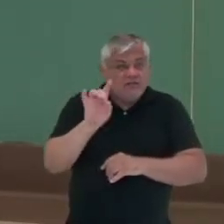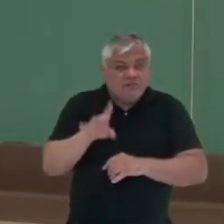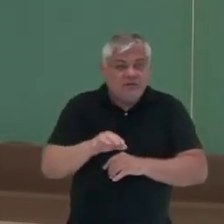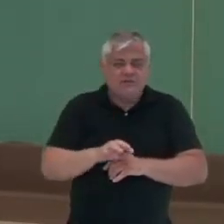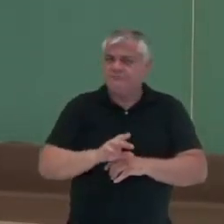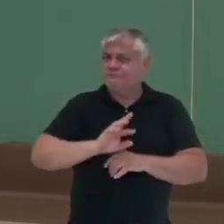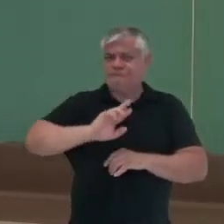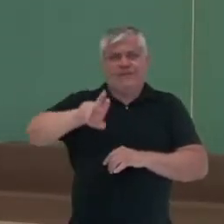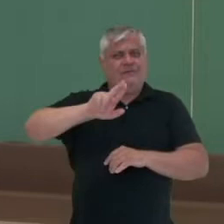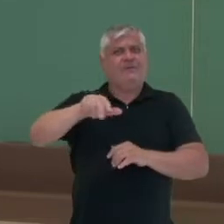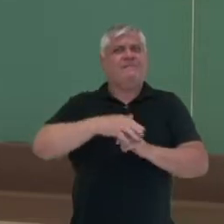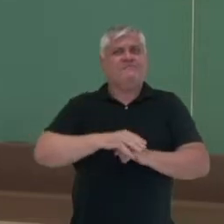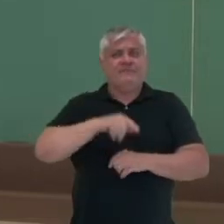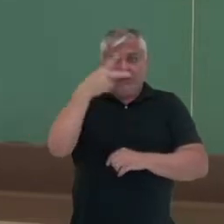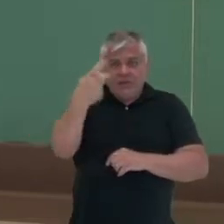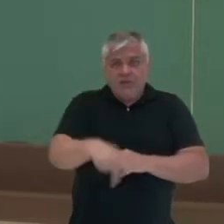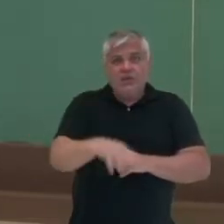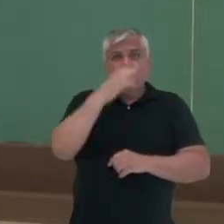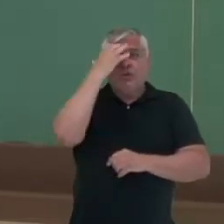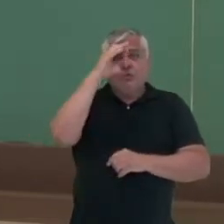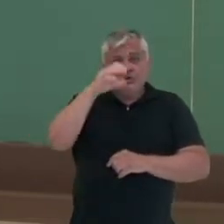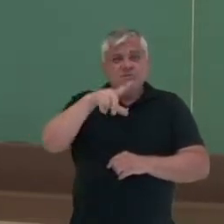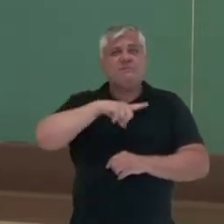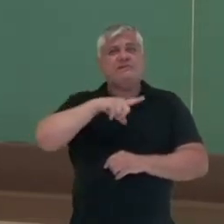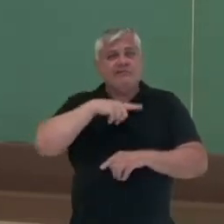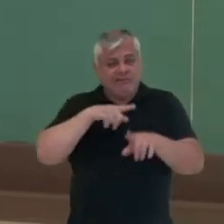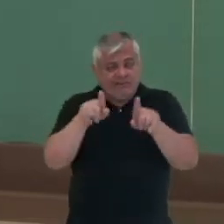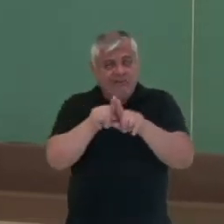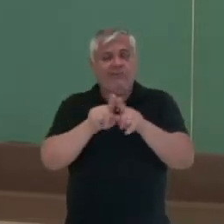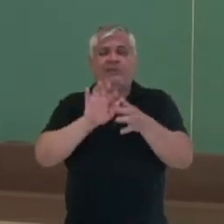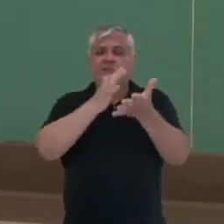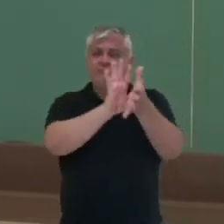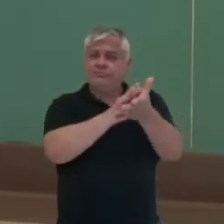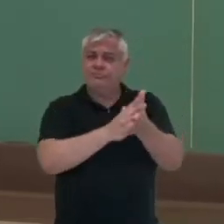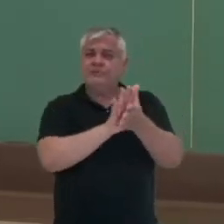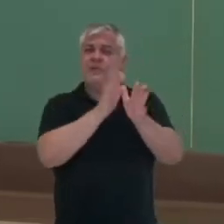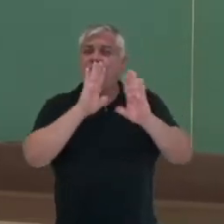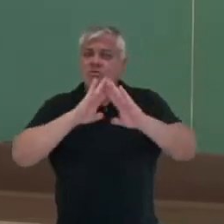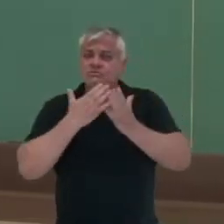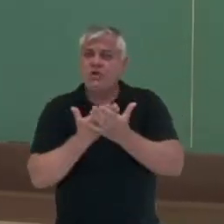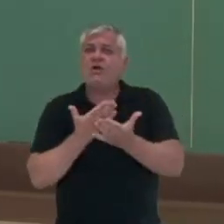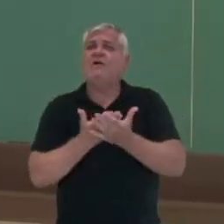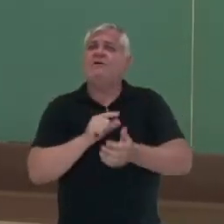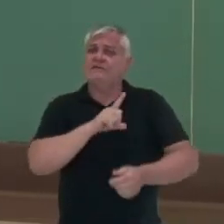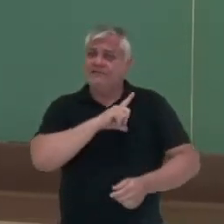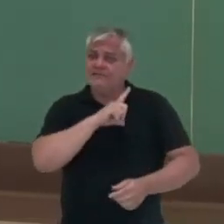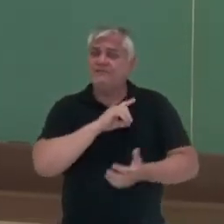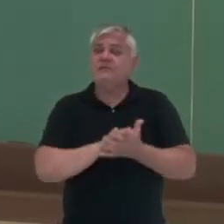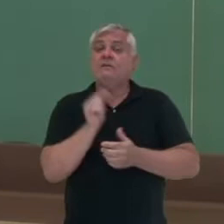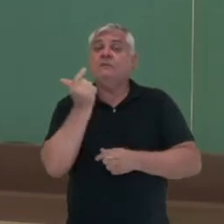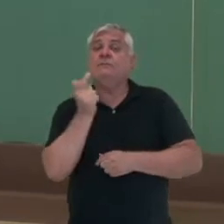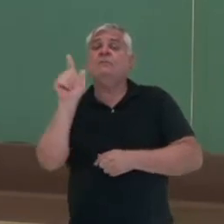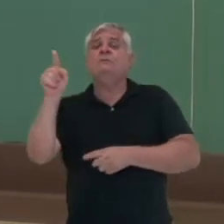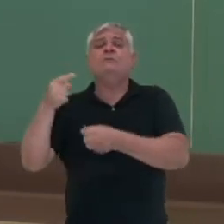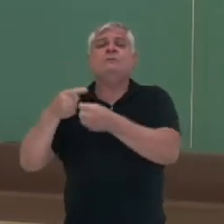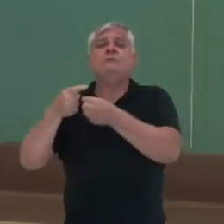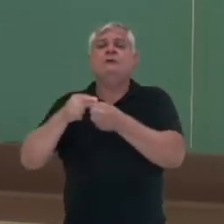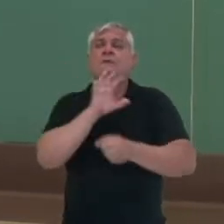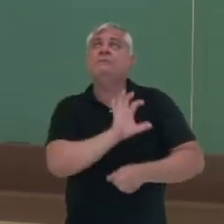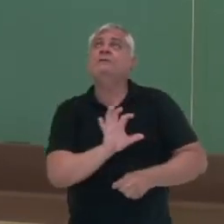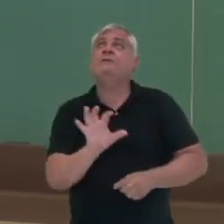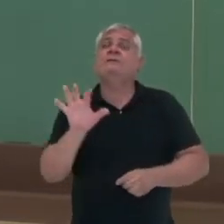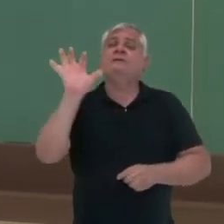não. Por exemplo, em Curitiba existe desfile de escolas de samba também. E existe, por exemplo, em outros lugares do